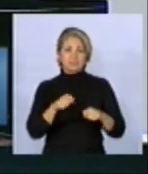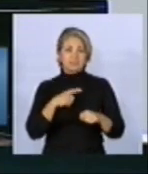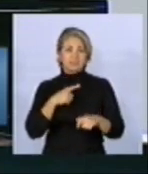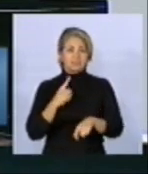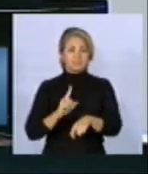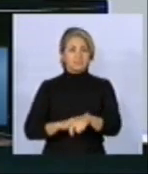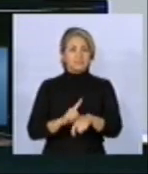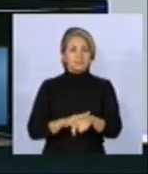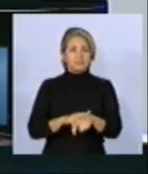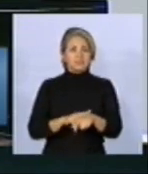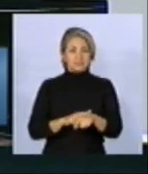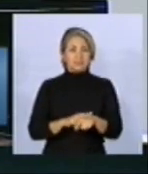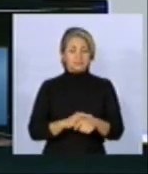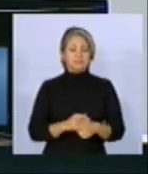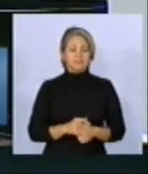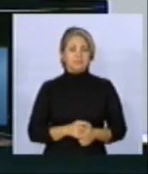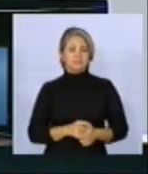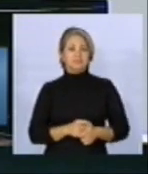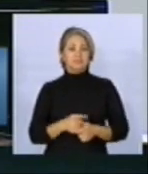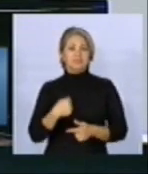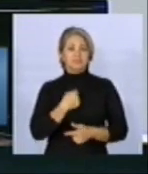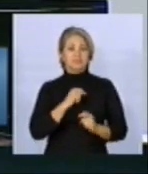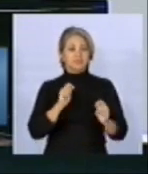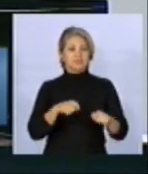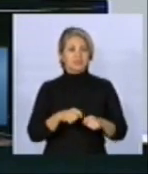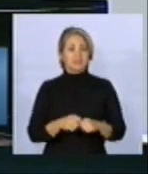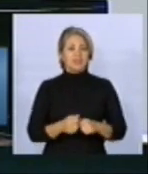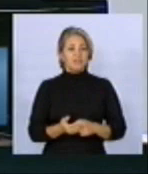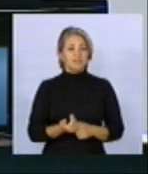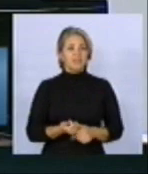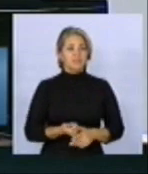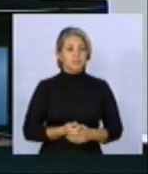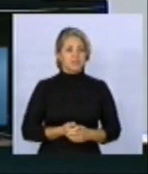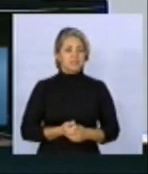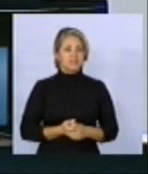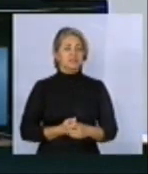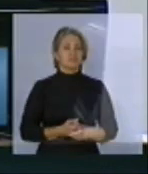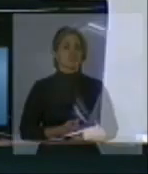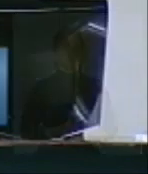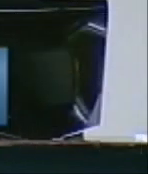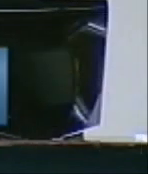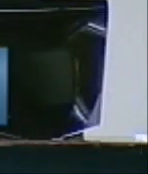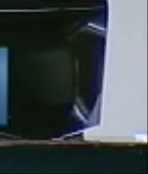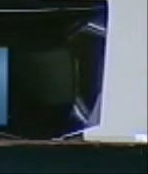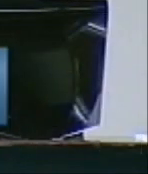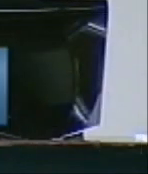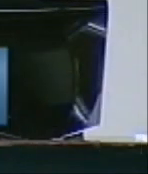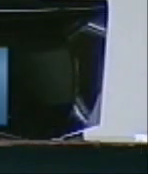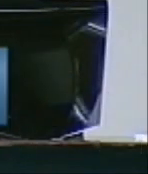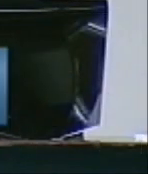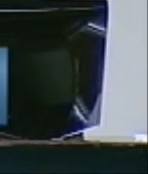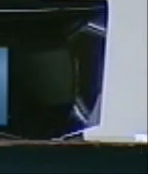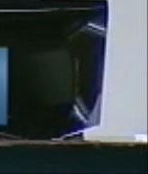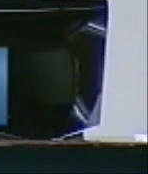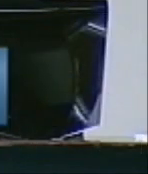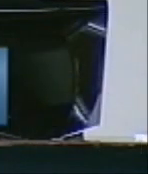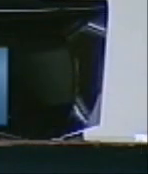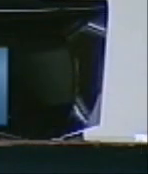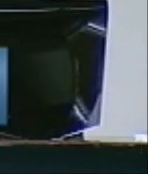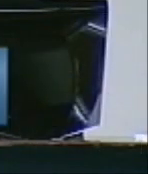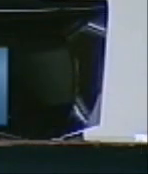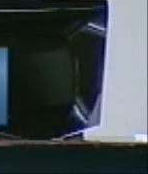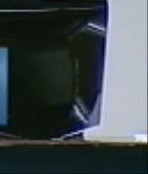manter esse tempo para nós ouvirmos a todos né Então chamo agora para ocupar a Tribuna o Dr